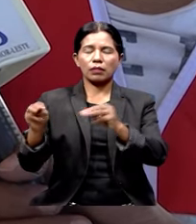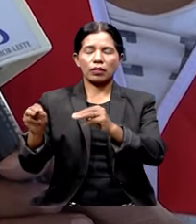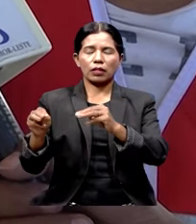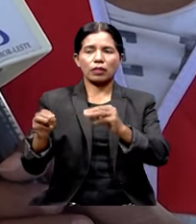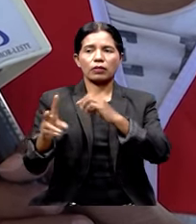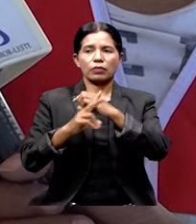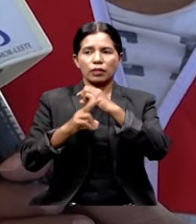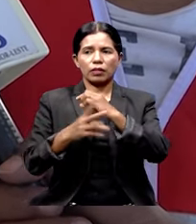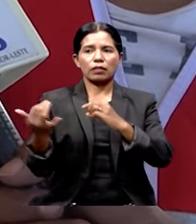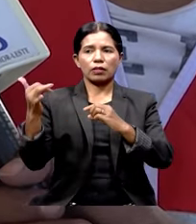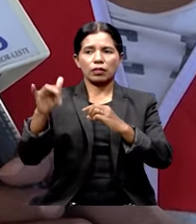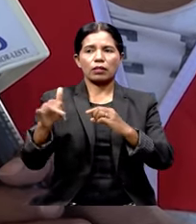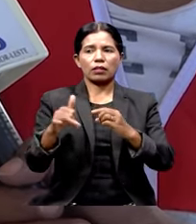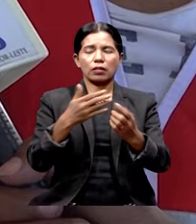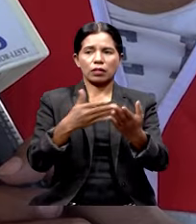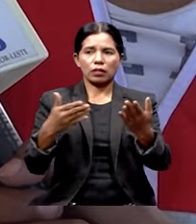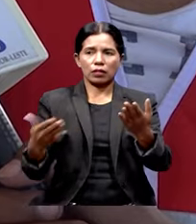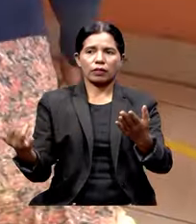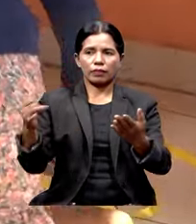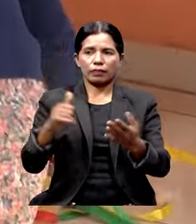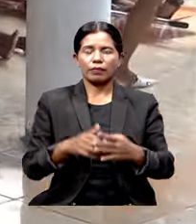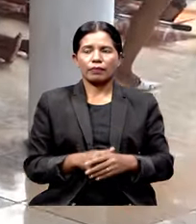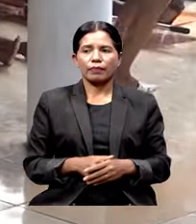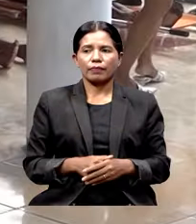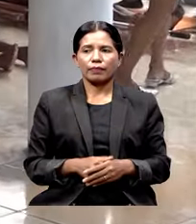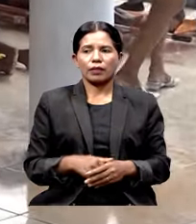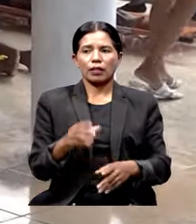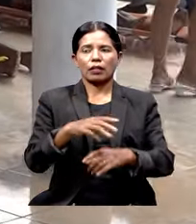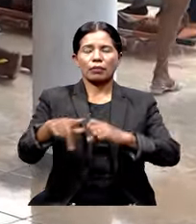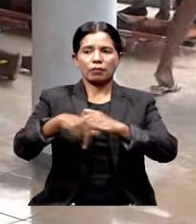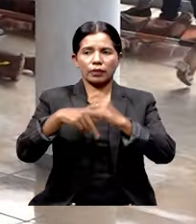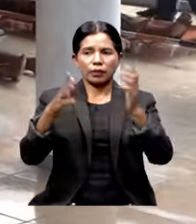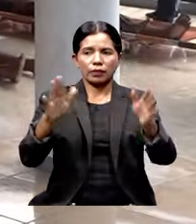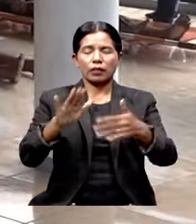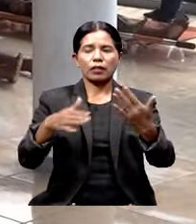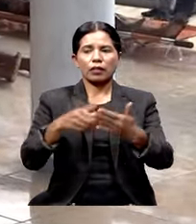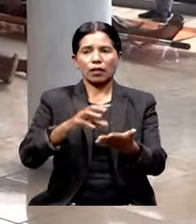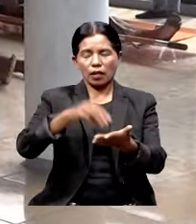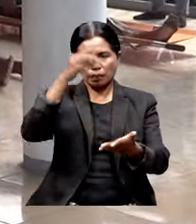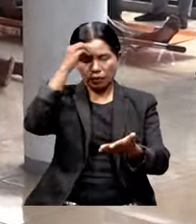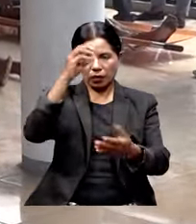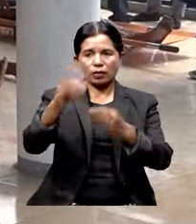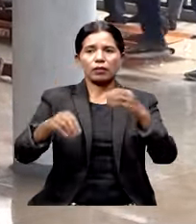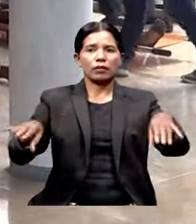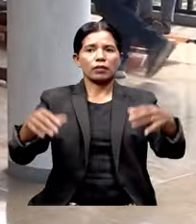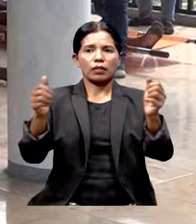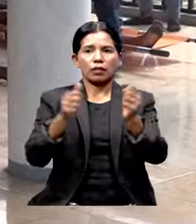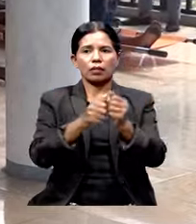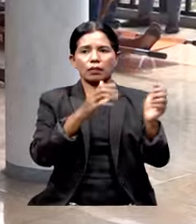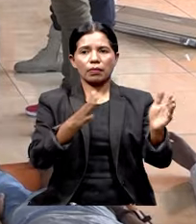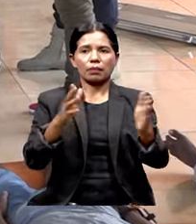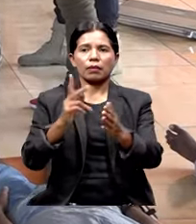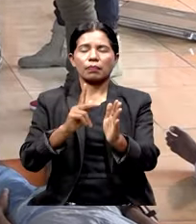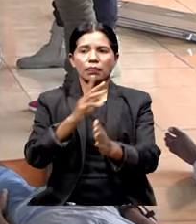bahia facilidade ka facilidade. E a simulação né participante sira aprende mecanismo coordenação, prepara plano